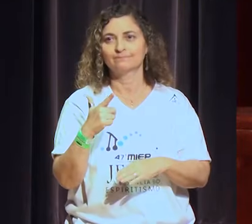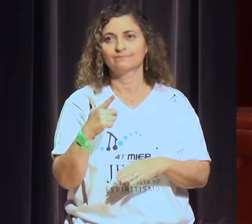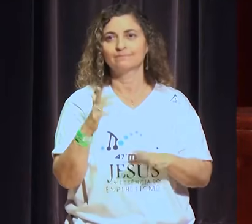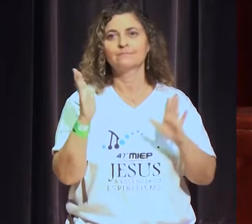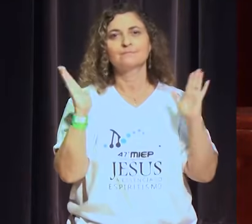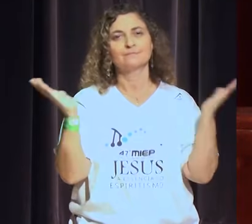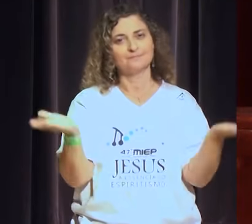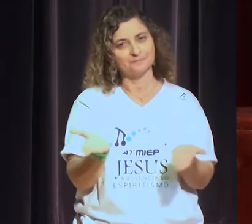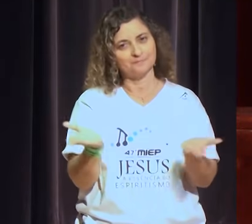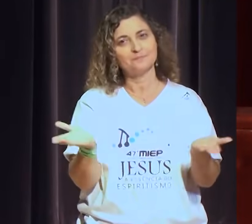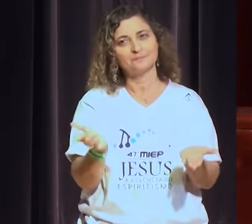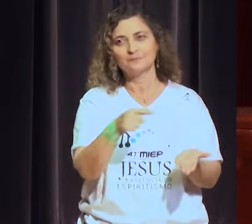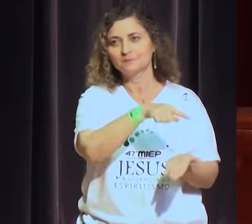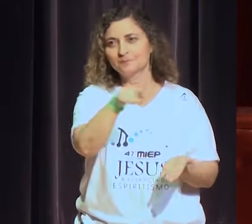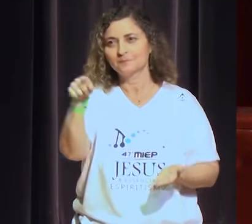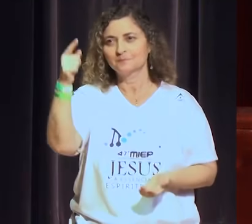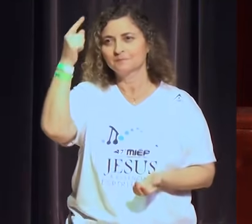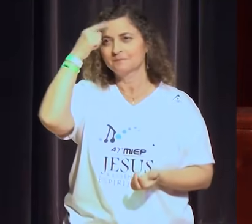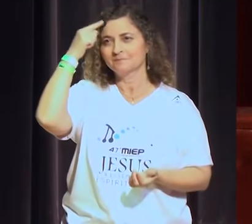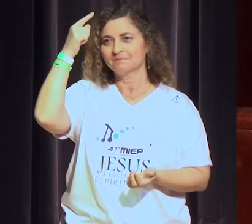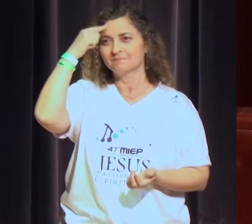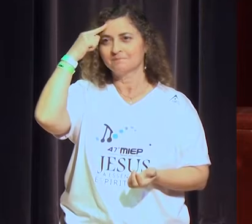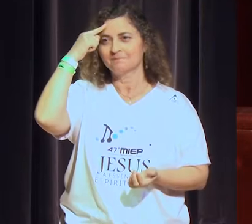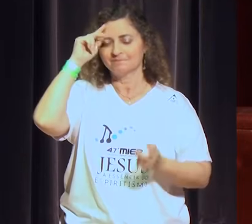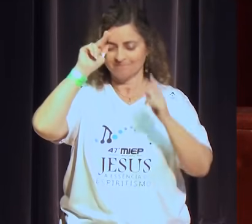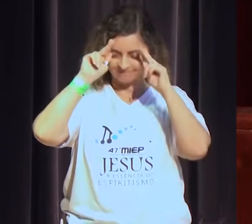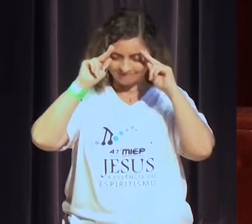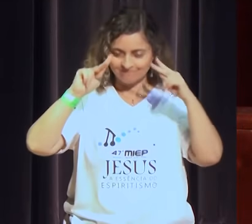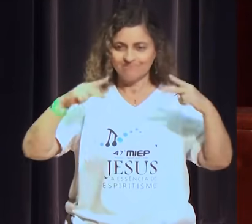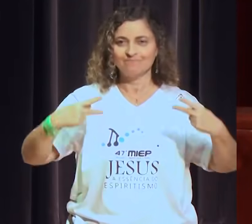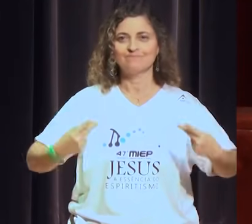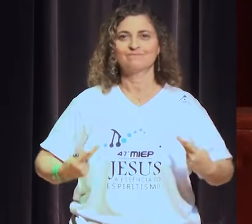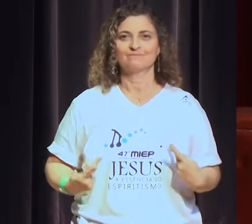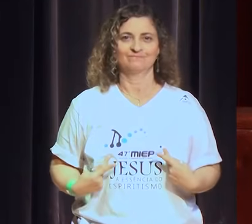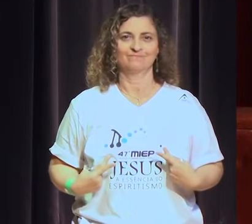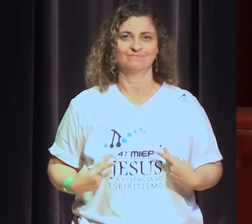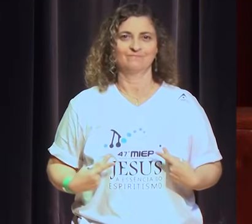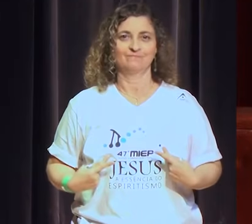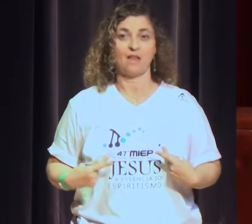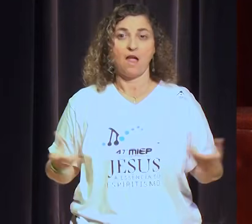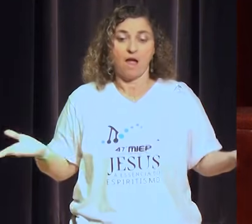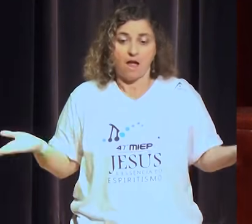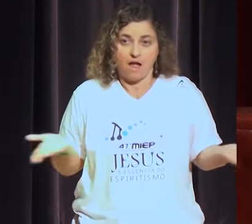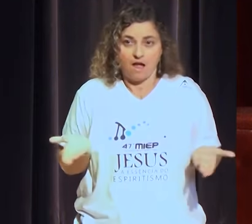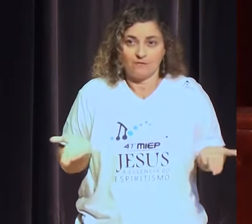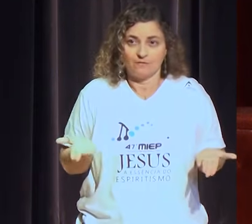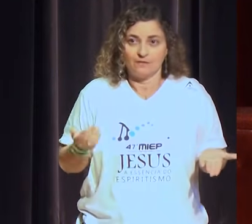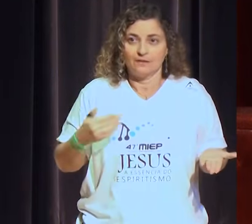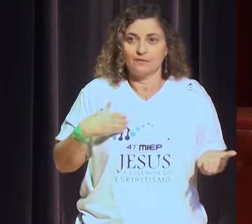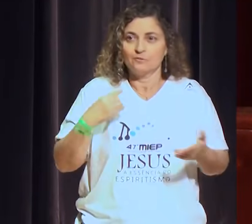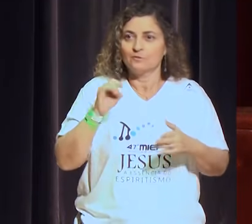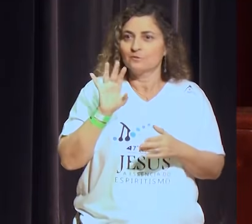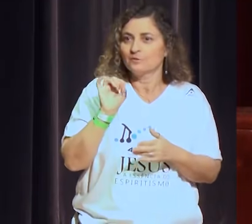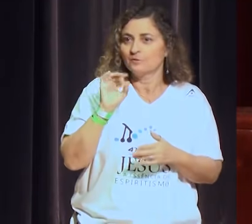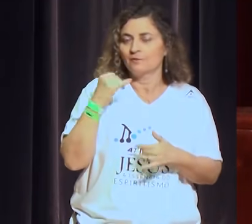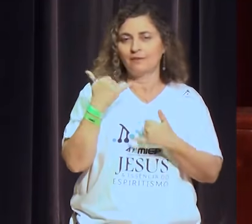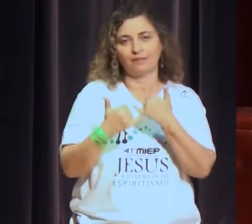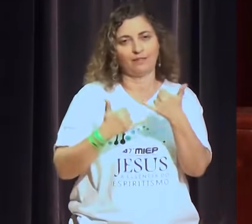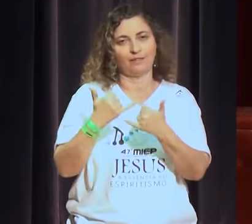você começa, porque até agora eu estou fazendo brincadeira de criança. Como é bom.